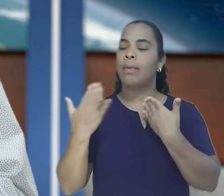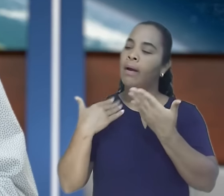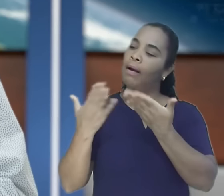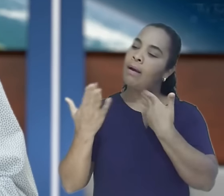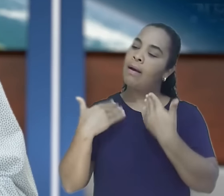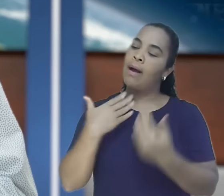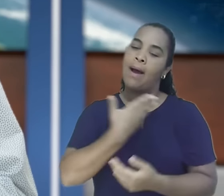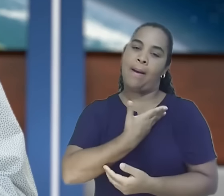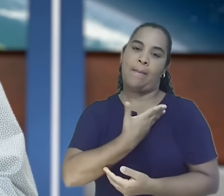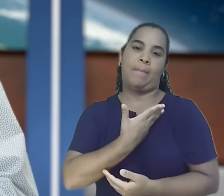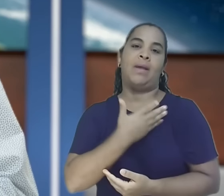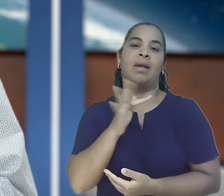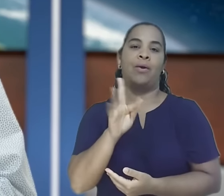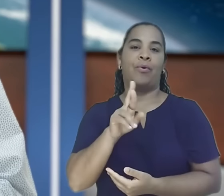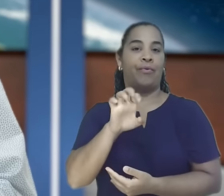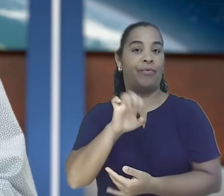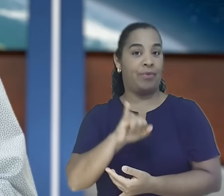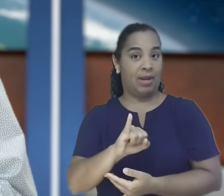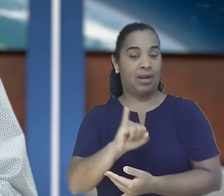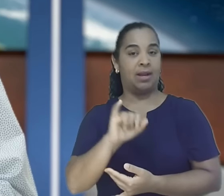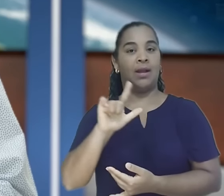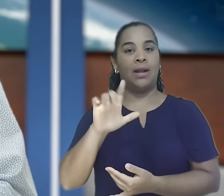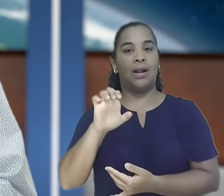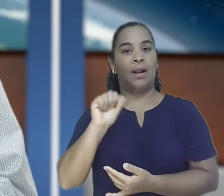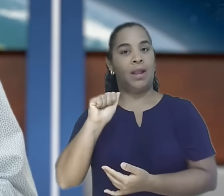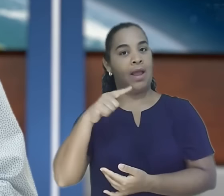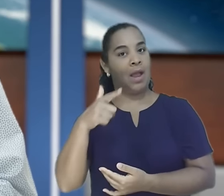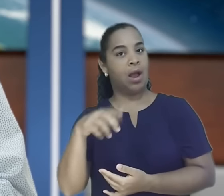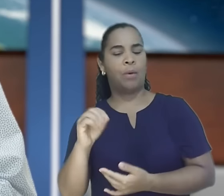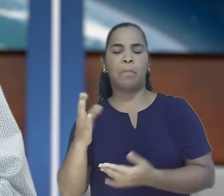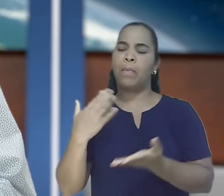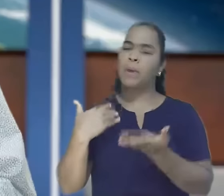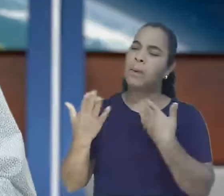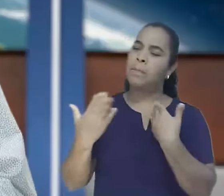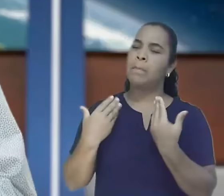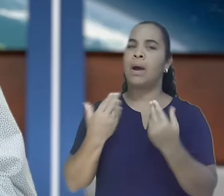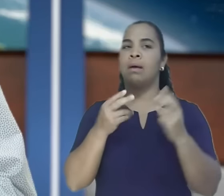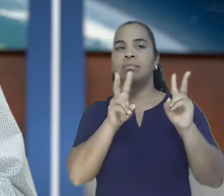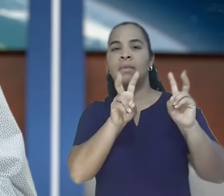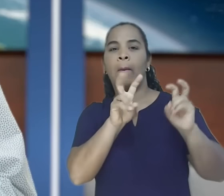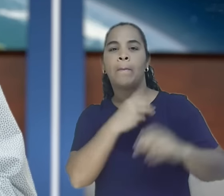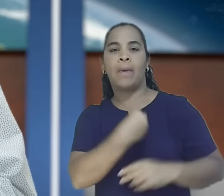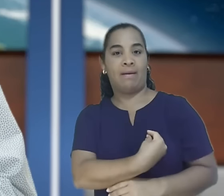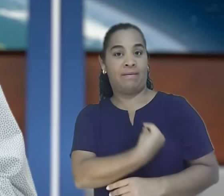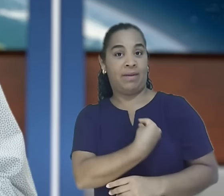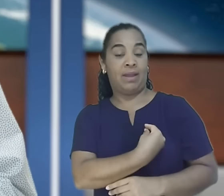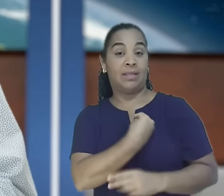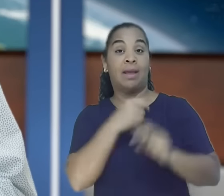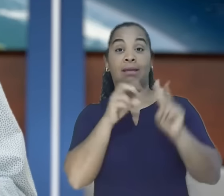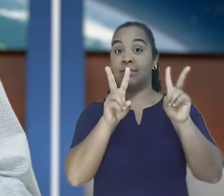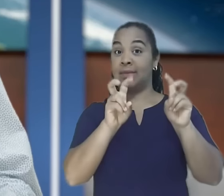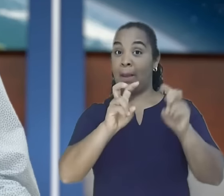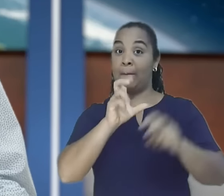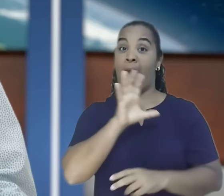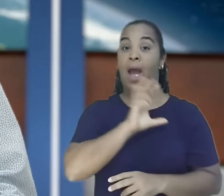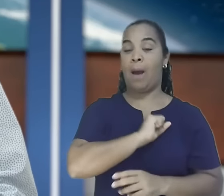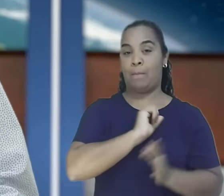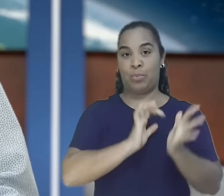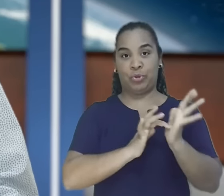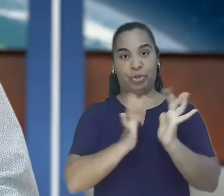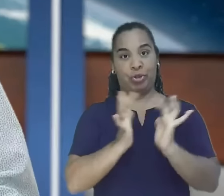Que diziam respeito A vida E ao grande amor Por Jesus Era a